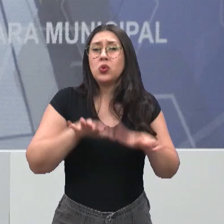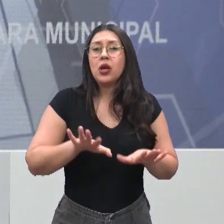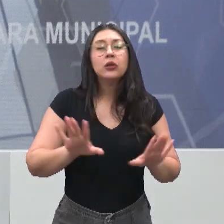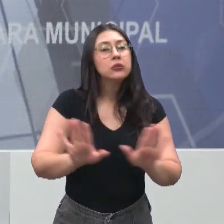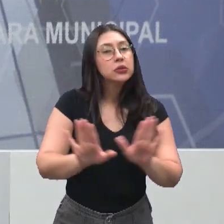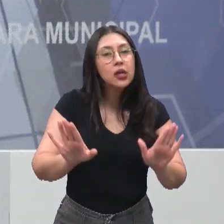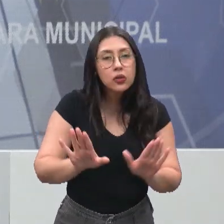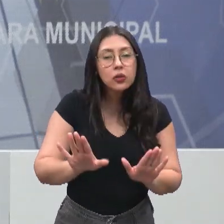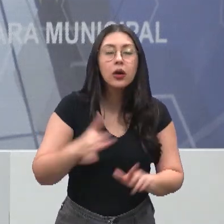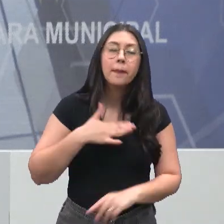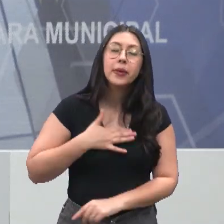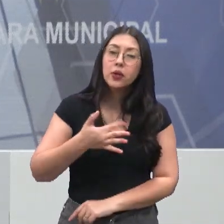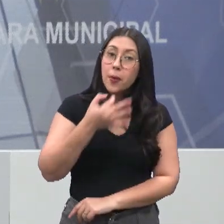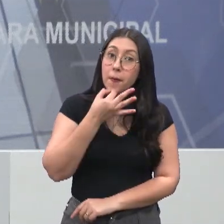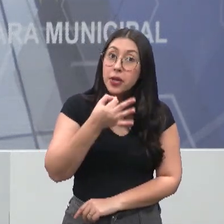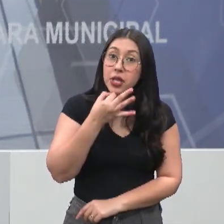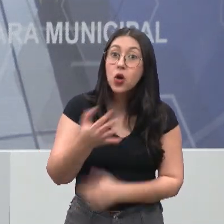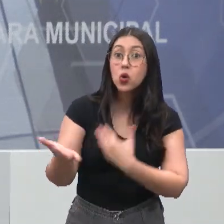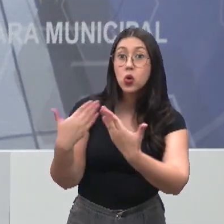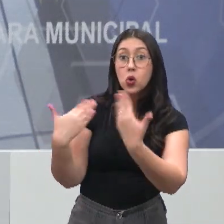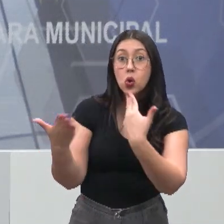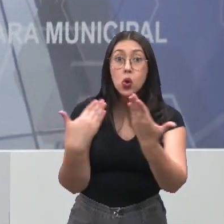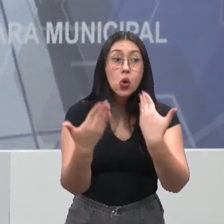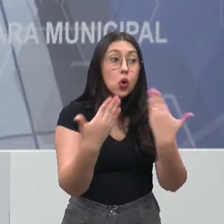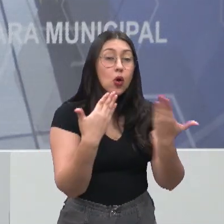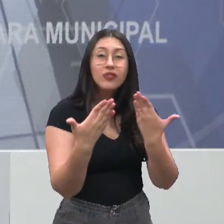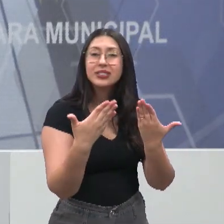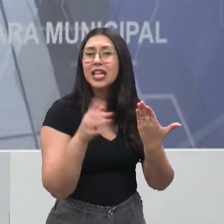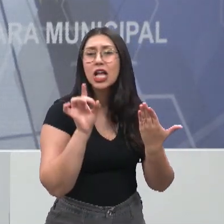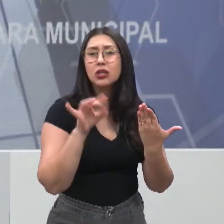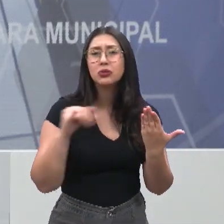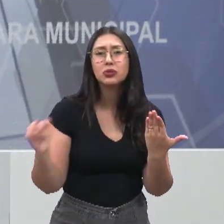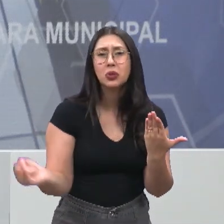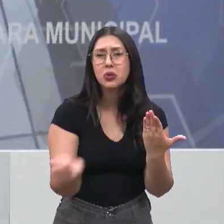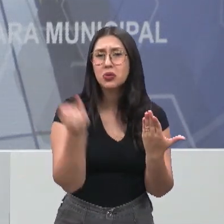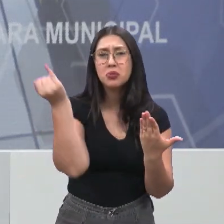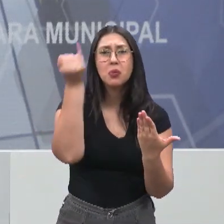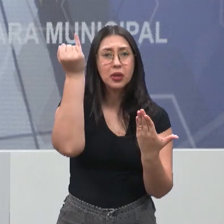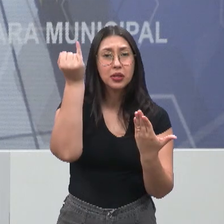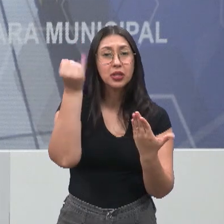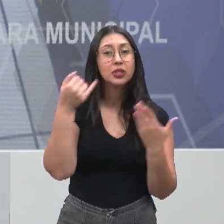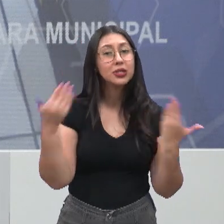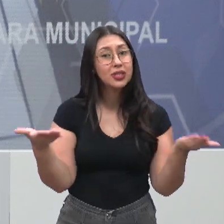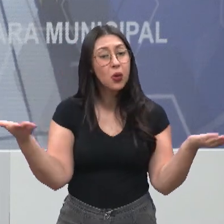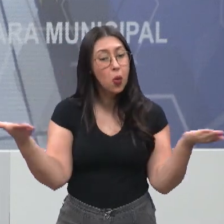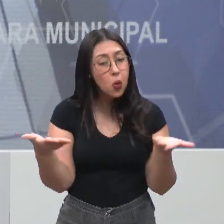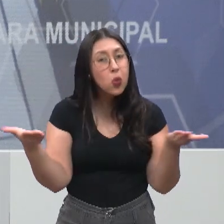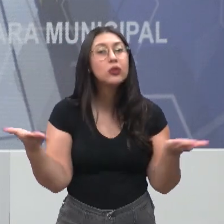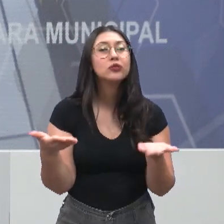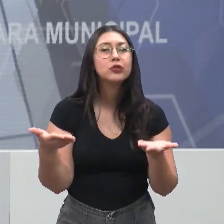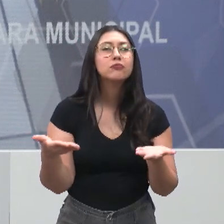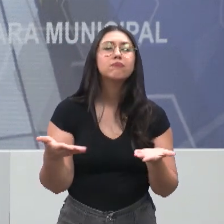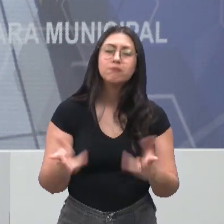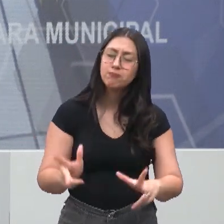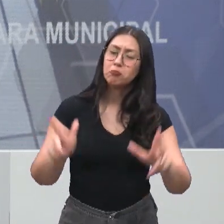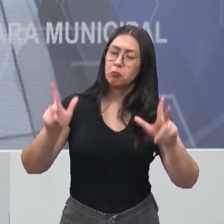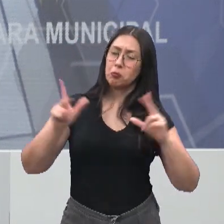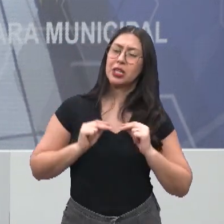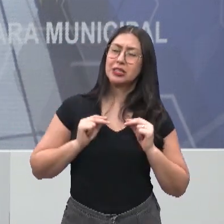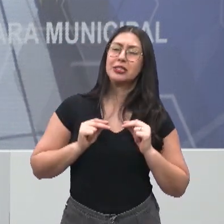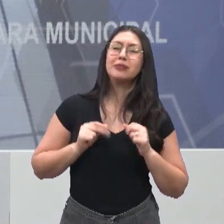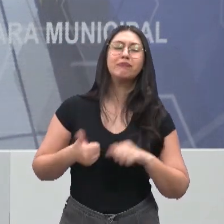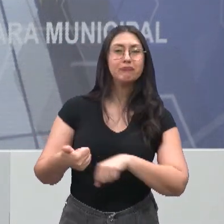acredito que eu converso, o diálogo e falar o que é necessário. E, nesse caso aqui, mais do que merecida os